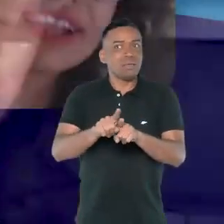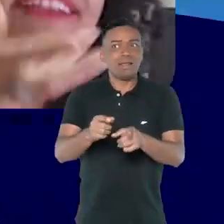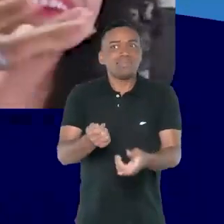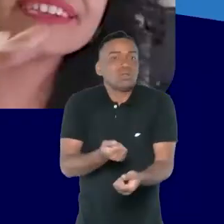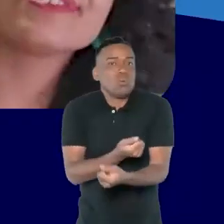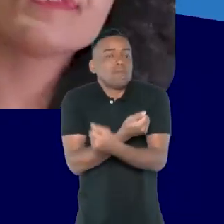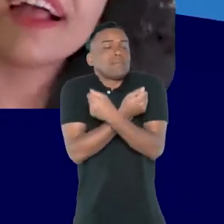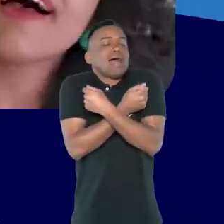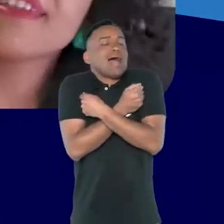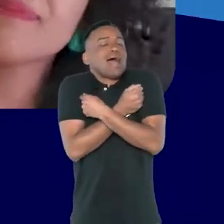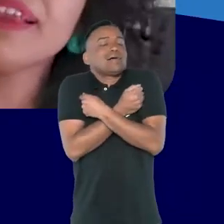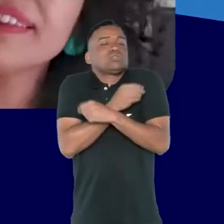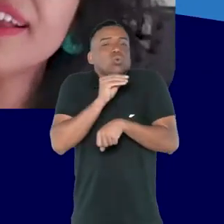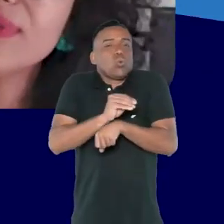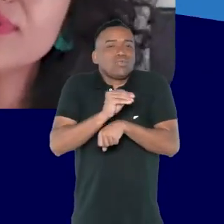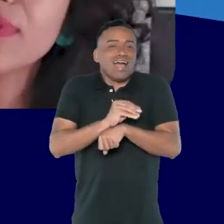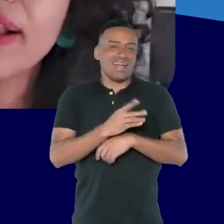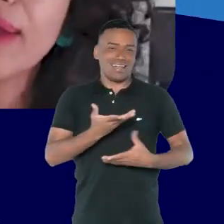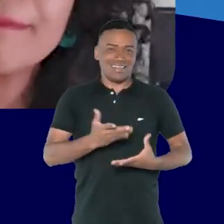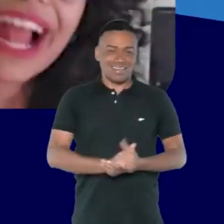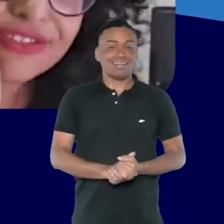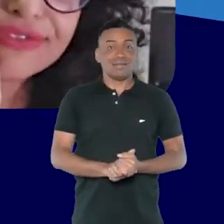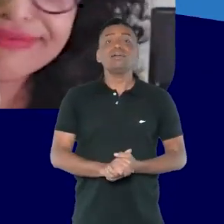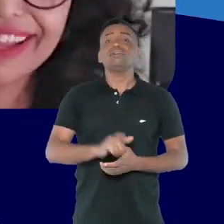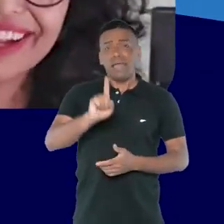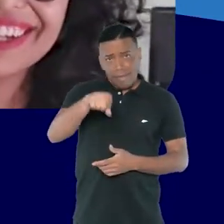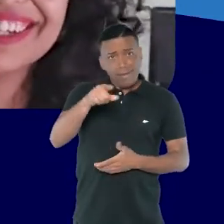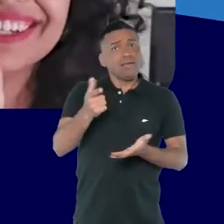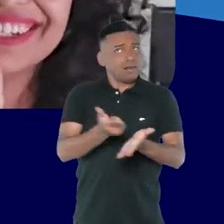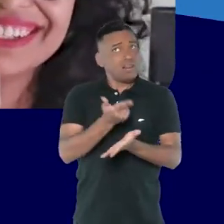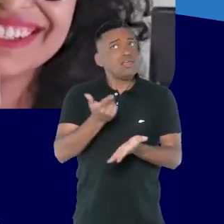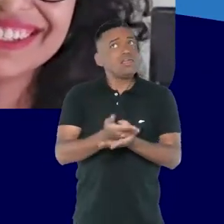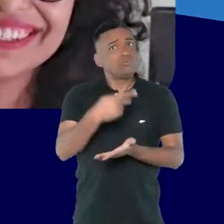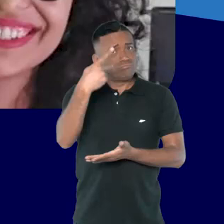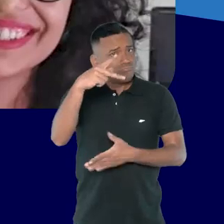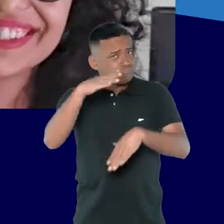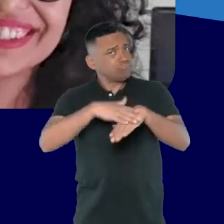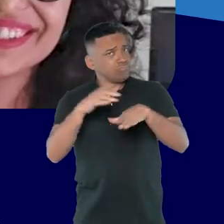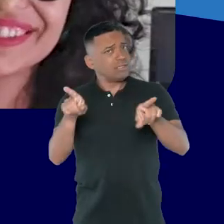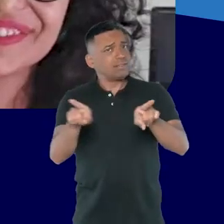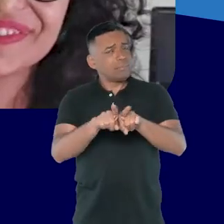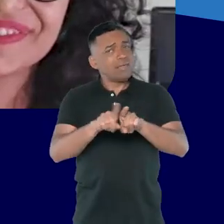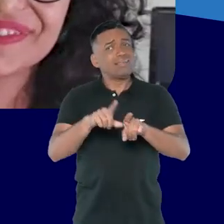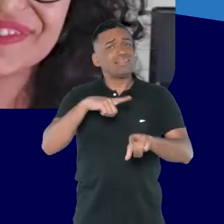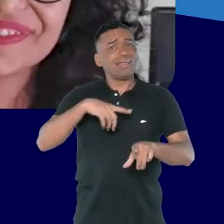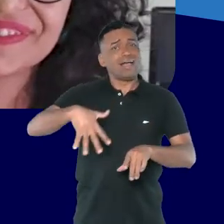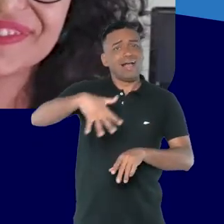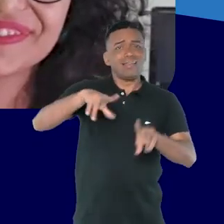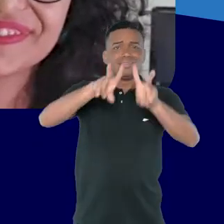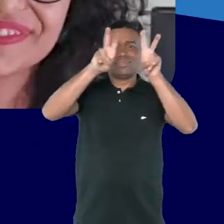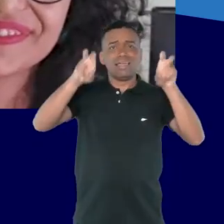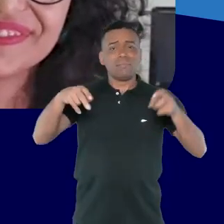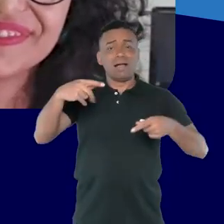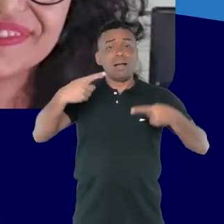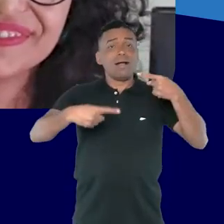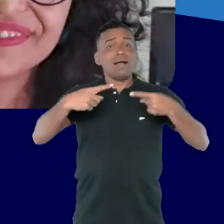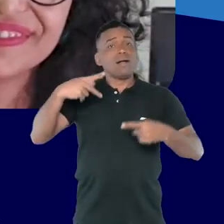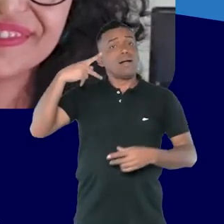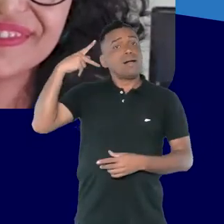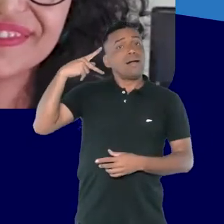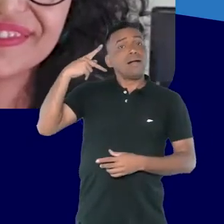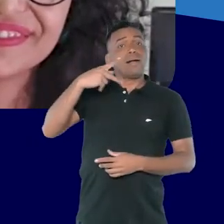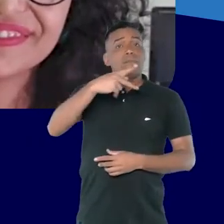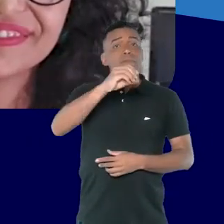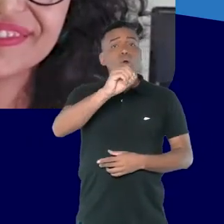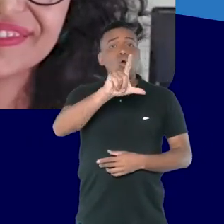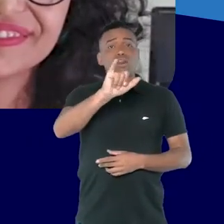aí o livro entra nesse lugar também, né? O livro é um abraço, né? E nesse livro também você traz